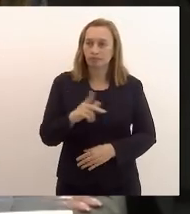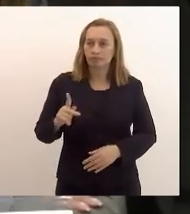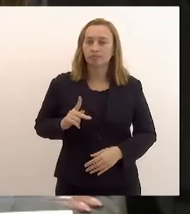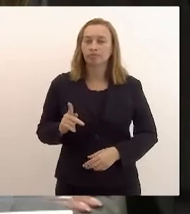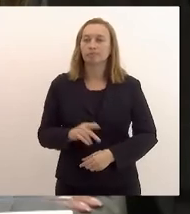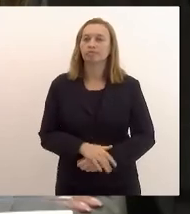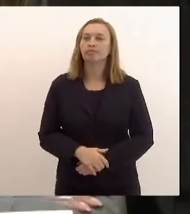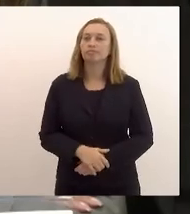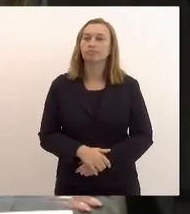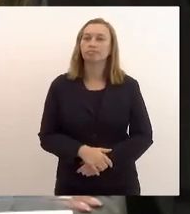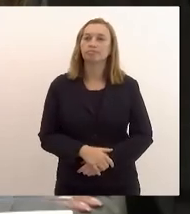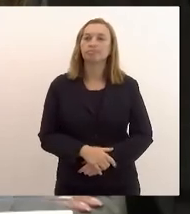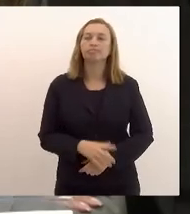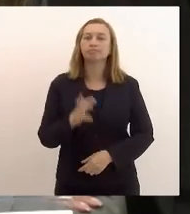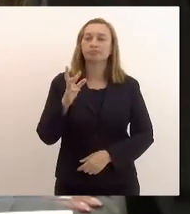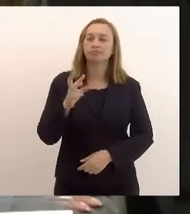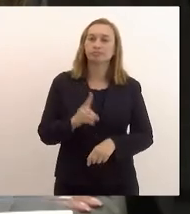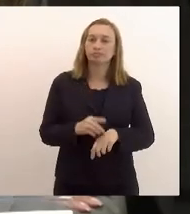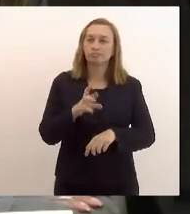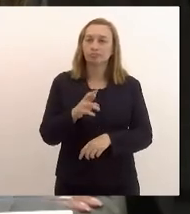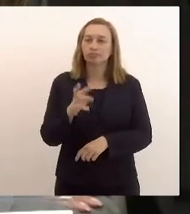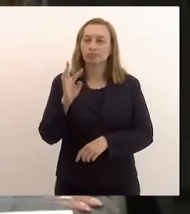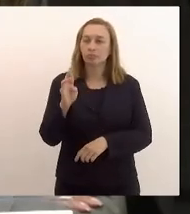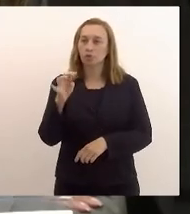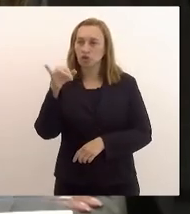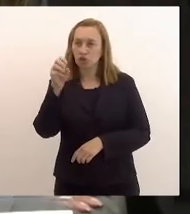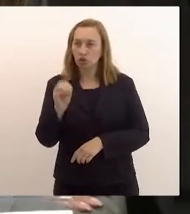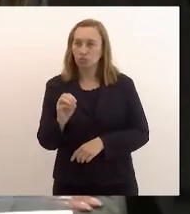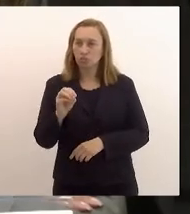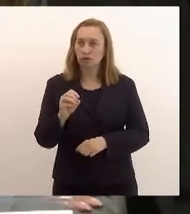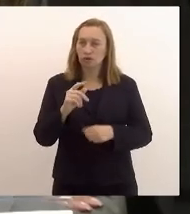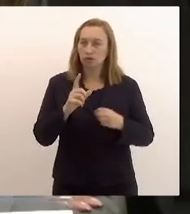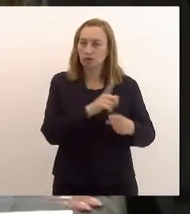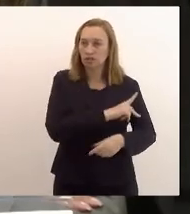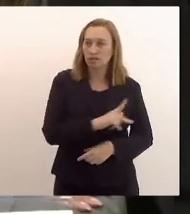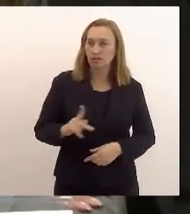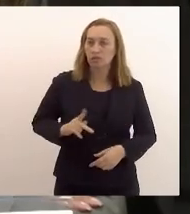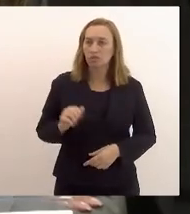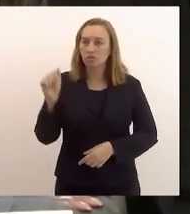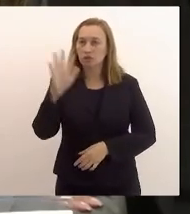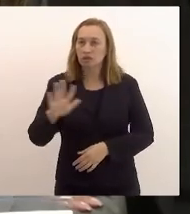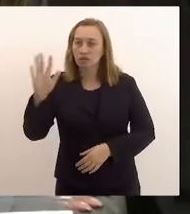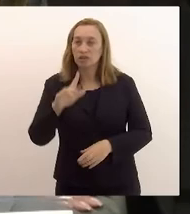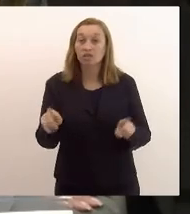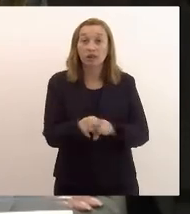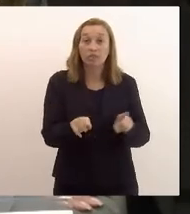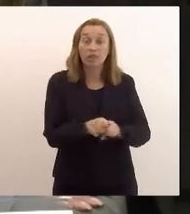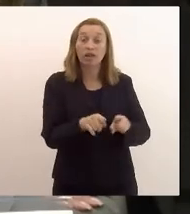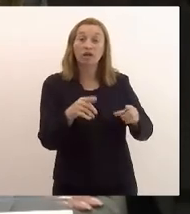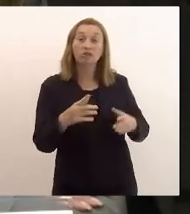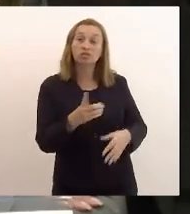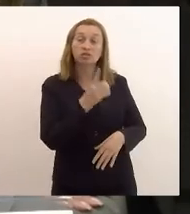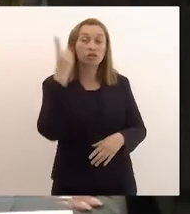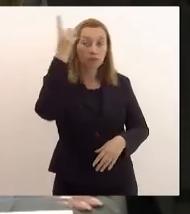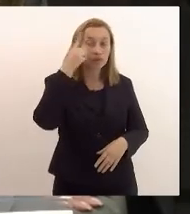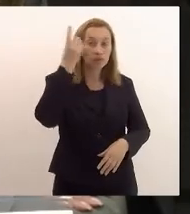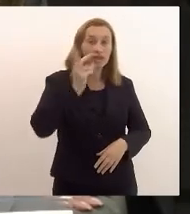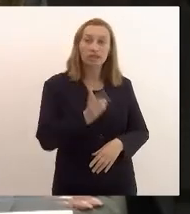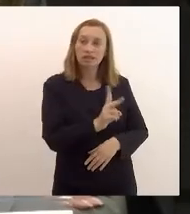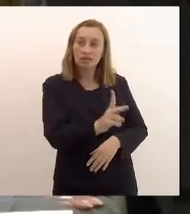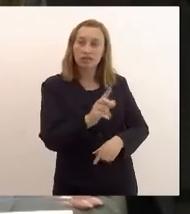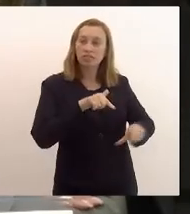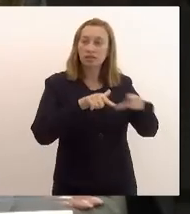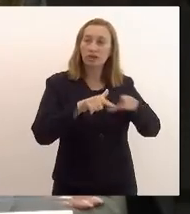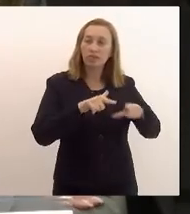Parabéns Doutor Rodrigo é defensor geral e Parabéns aos deputados aqui que sempre atuaram a